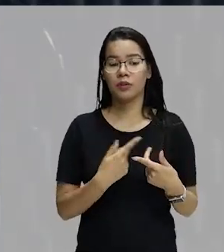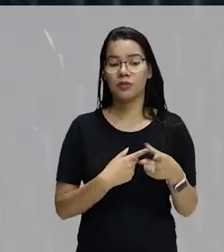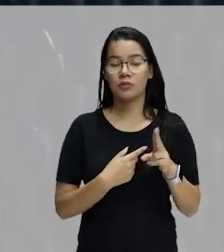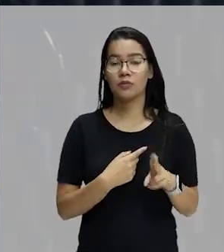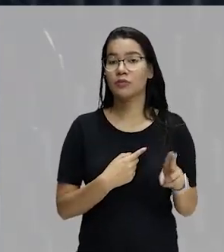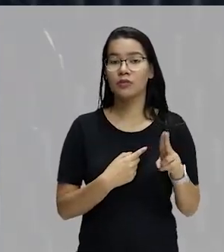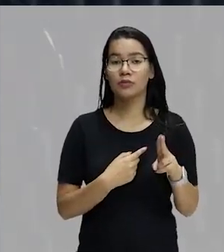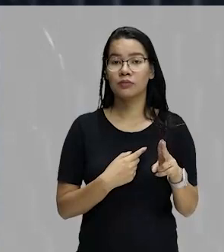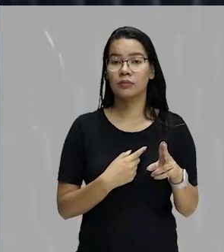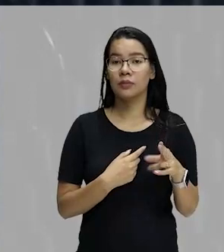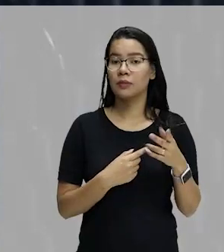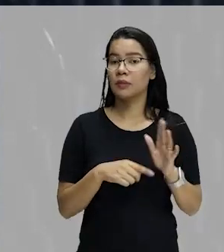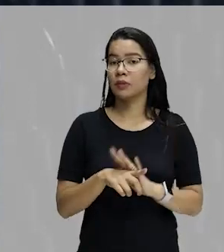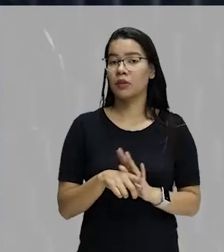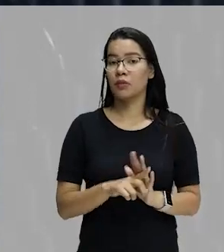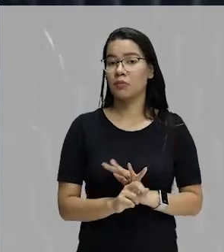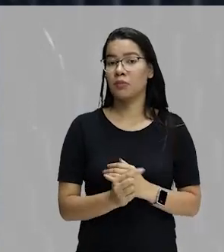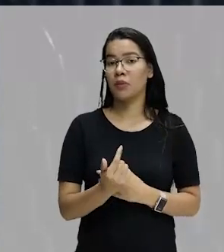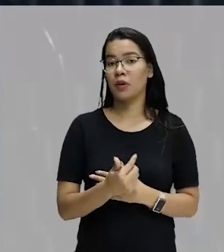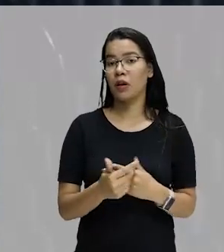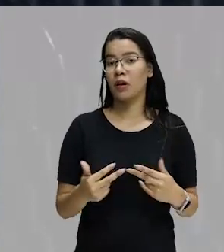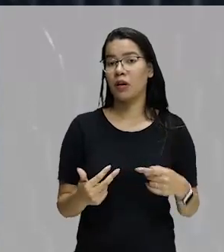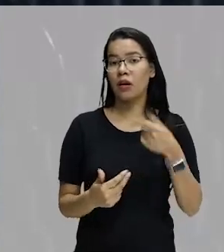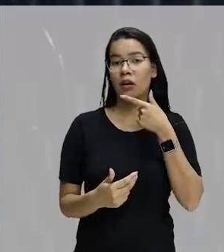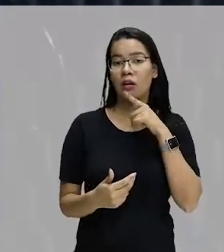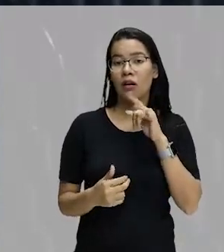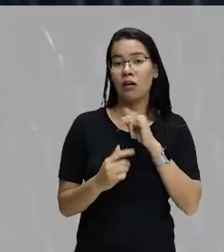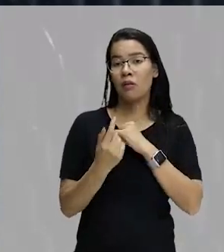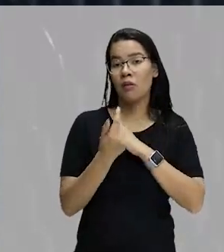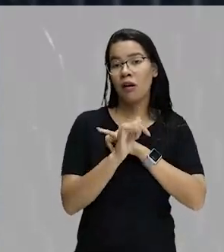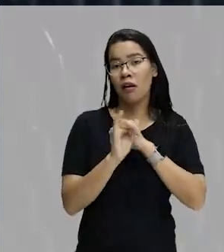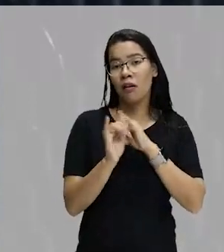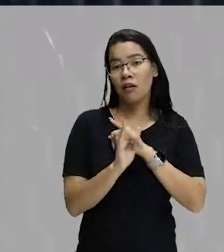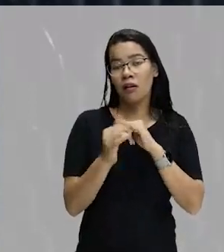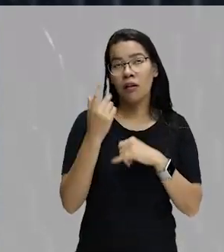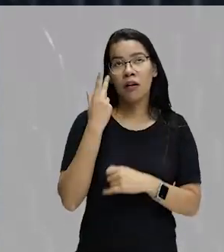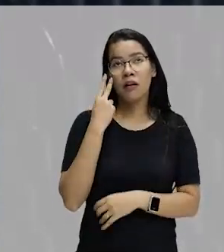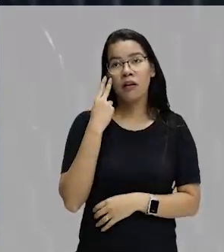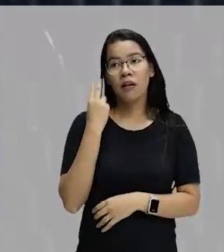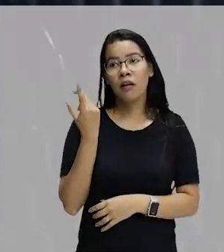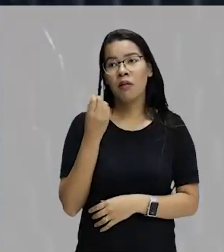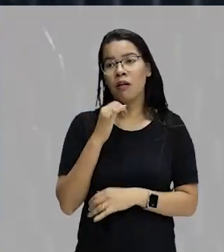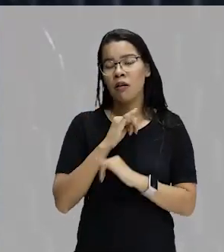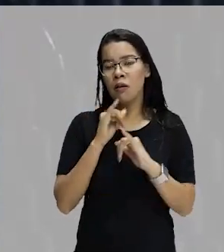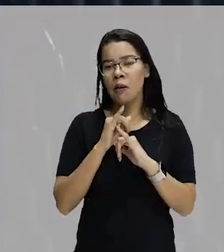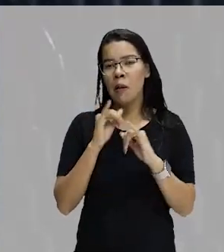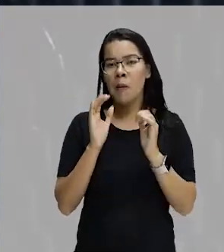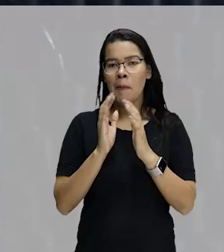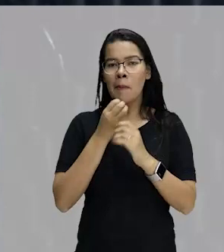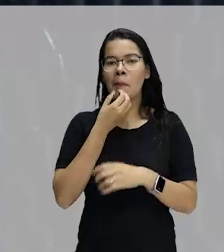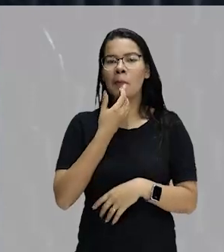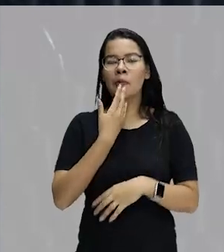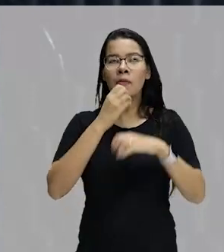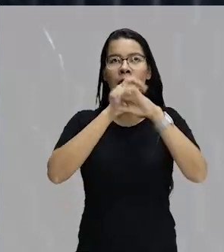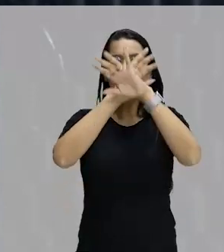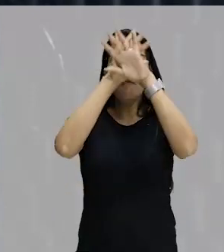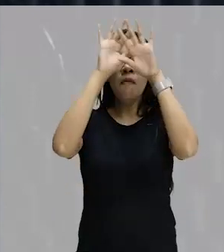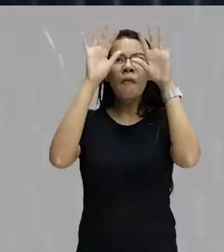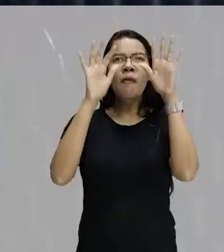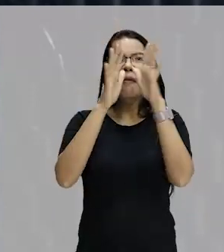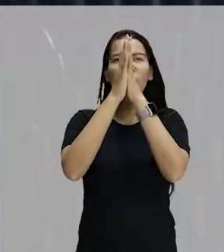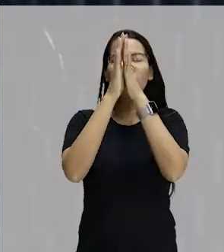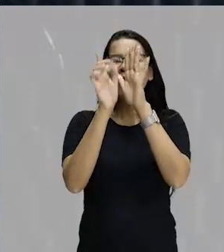Para perguntar sobre algo, para obter algum tipo de informação e normalmente uma informação bem abrangente, algo que não